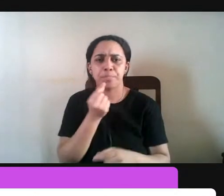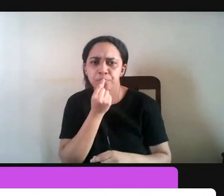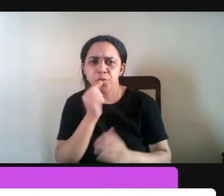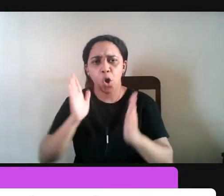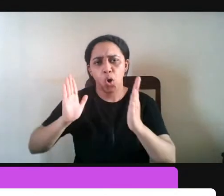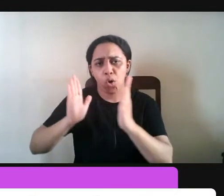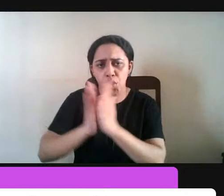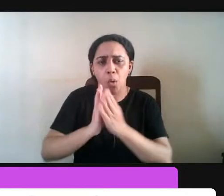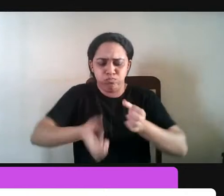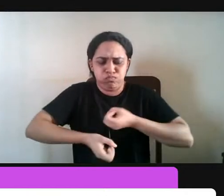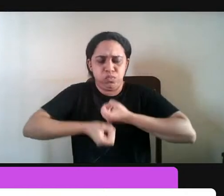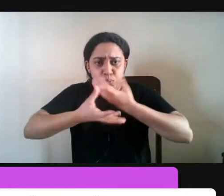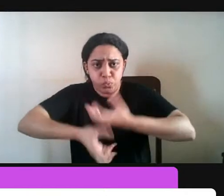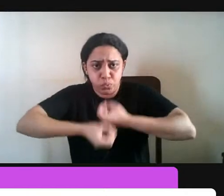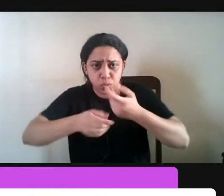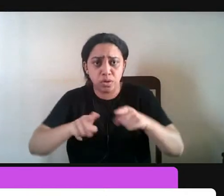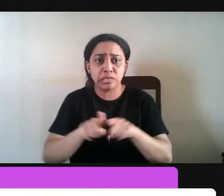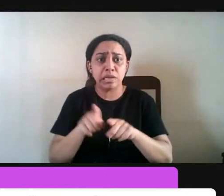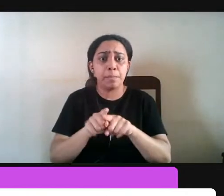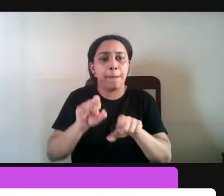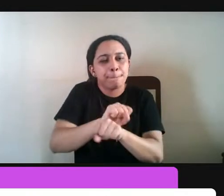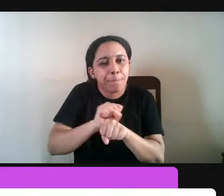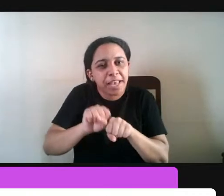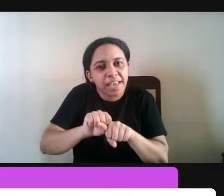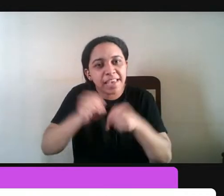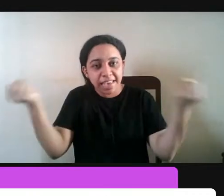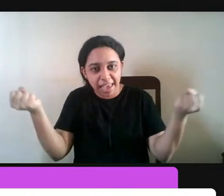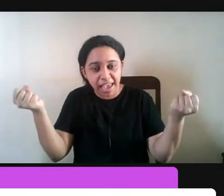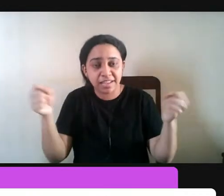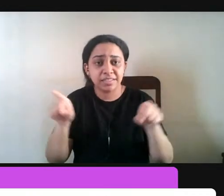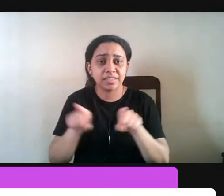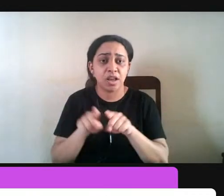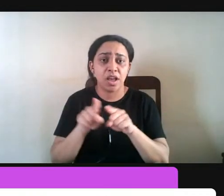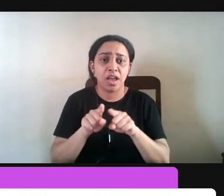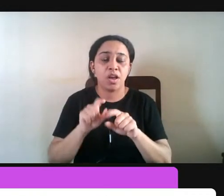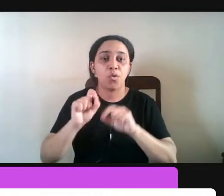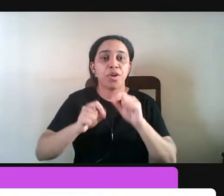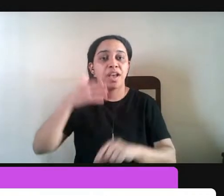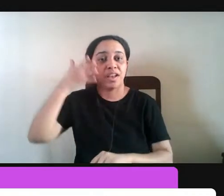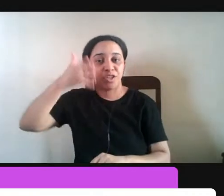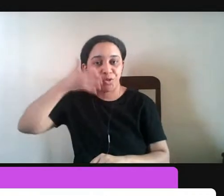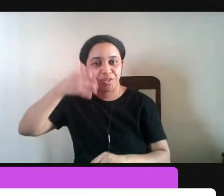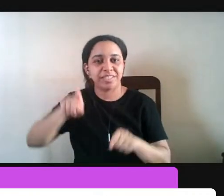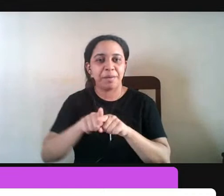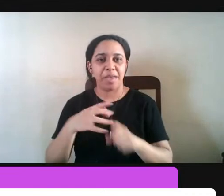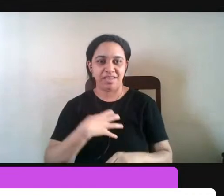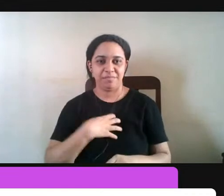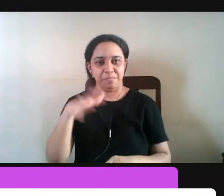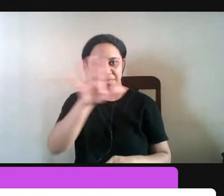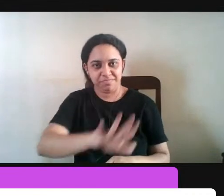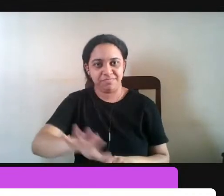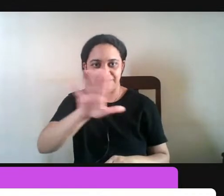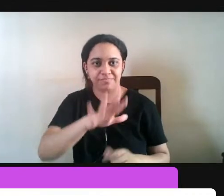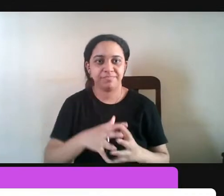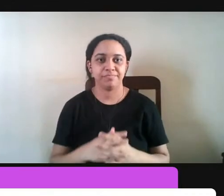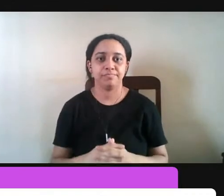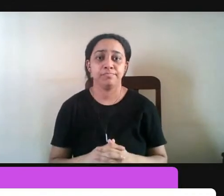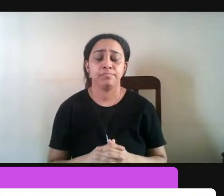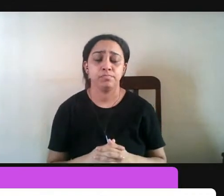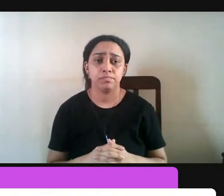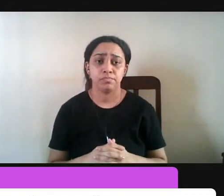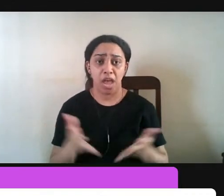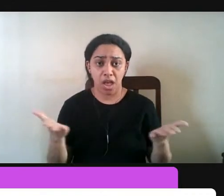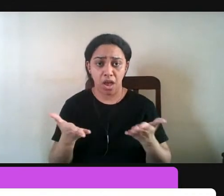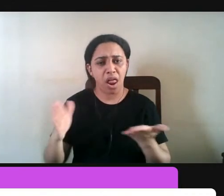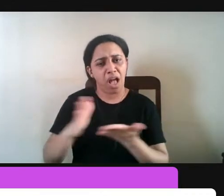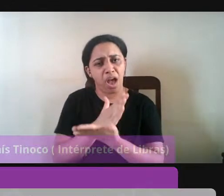expressividade, da desconstrução, da horizontalidade discursiva e pragmática. Vejamos agora alguns conceitos